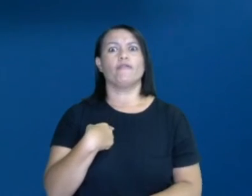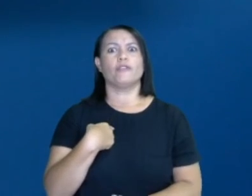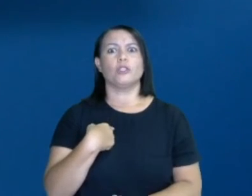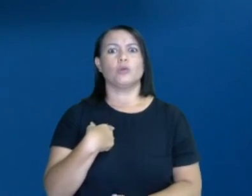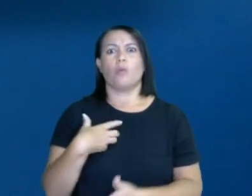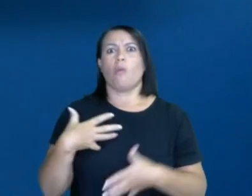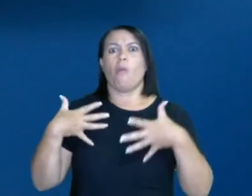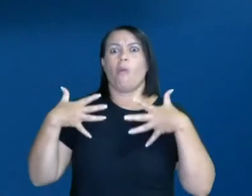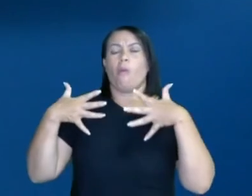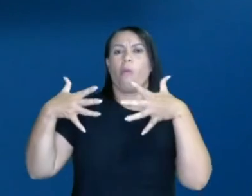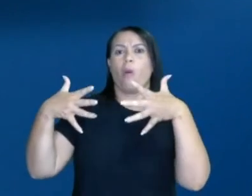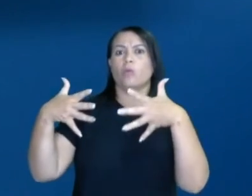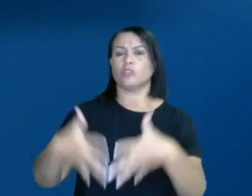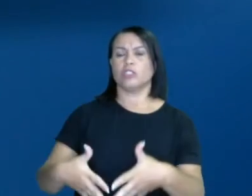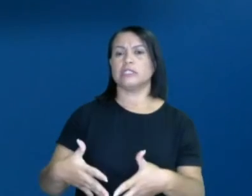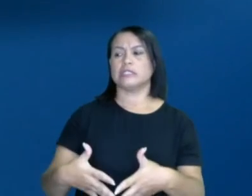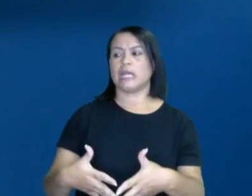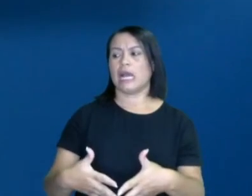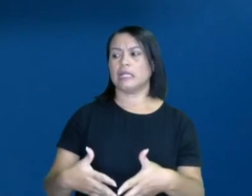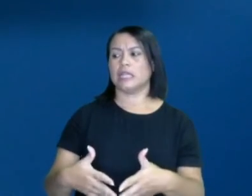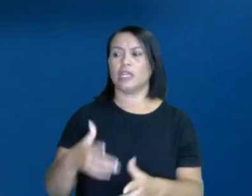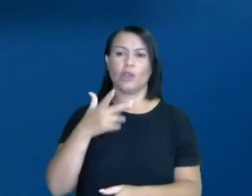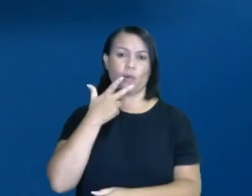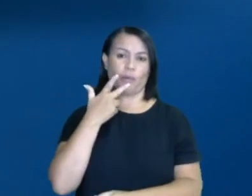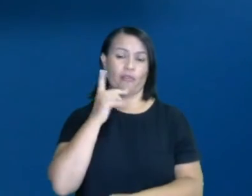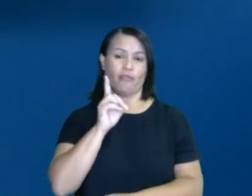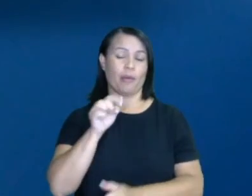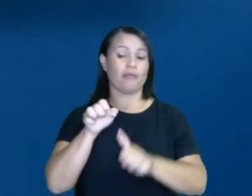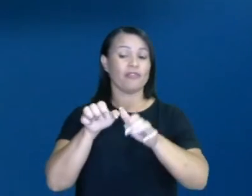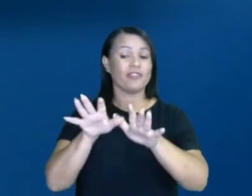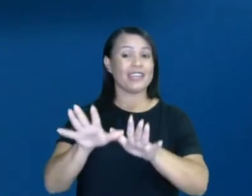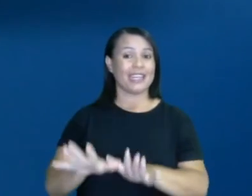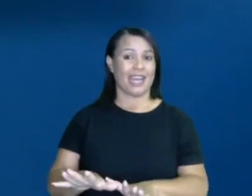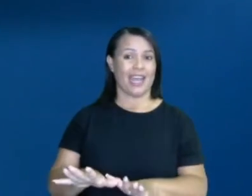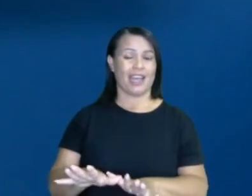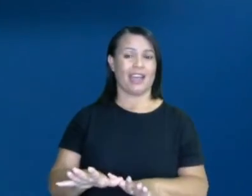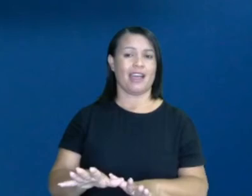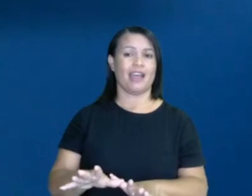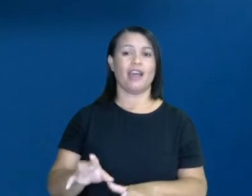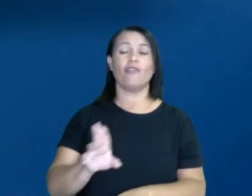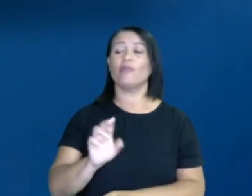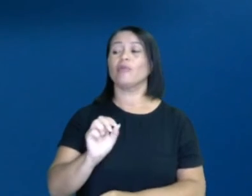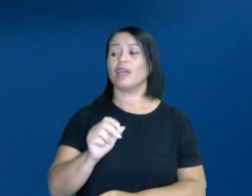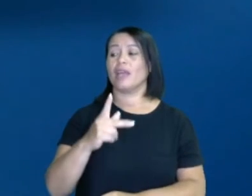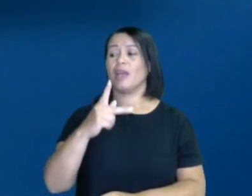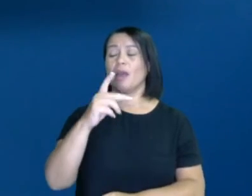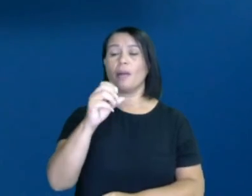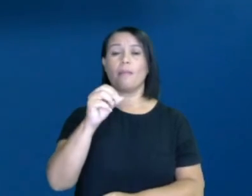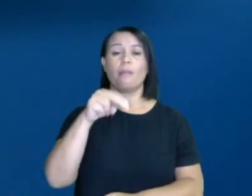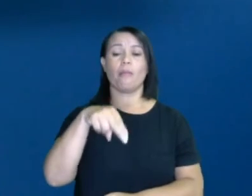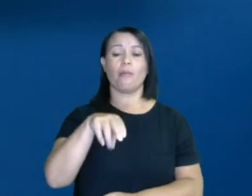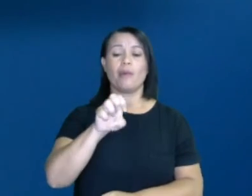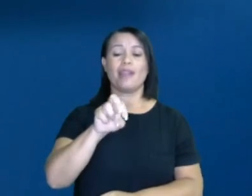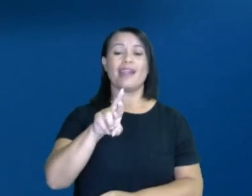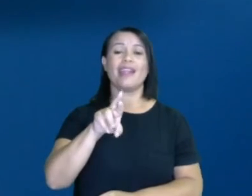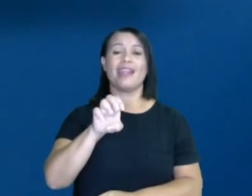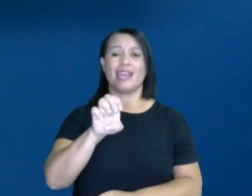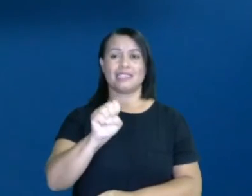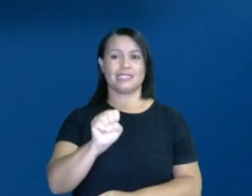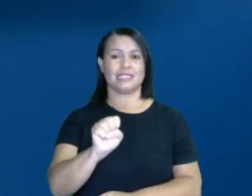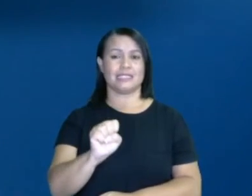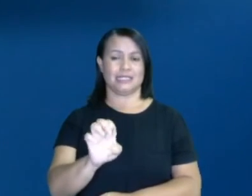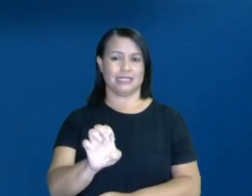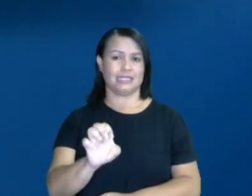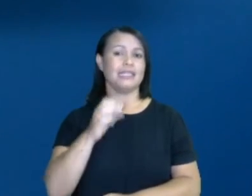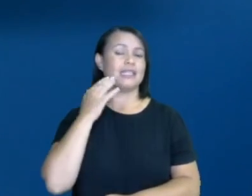muito chateada com essa situação. Não é o verbo ficar, é o verbo poner-se. Eu me pongo muito aburrida com